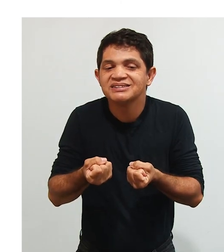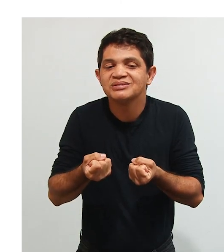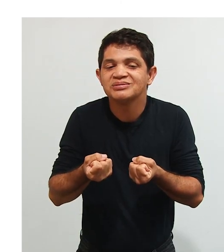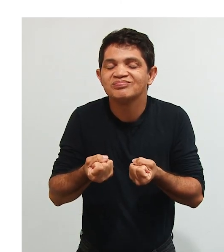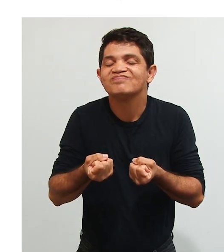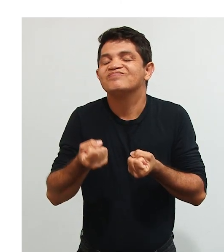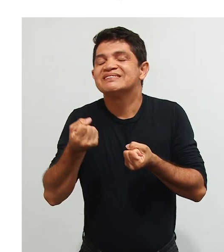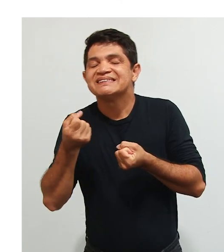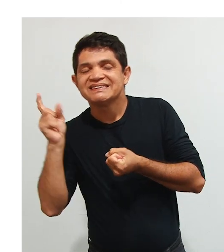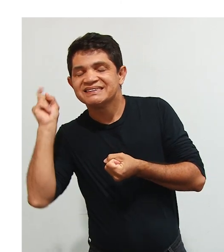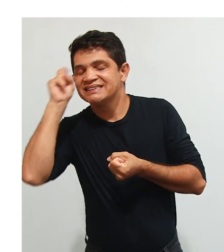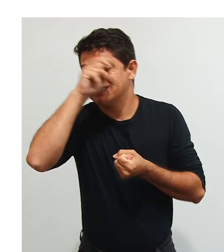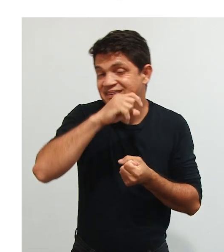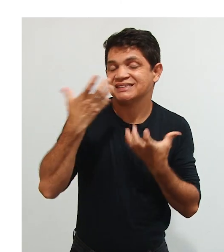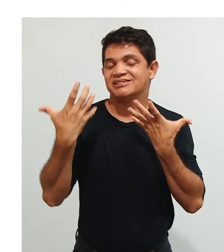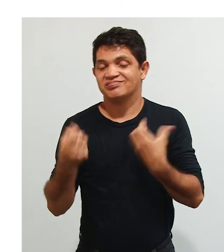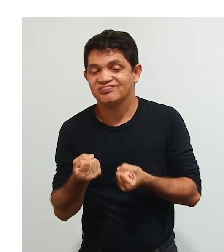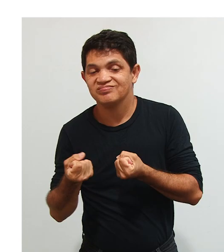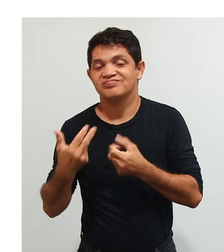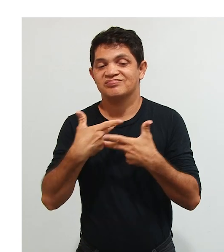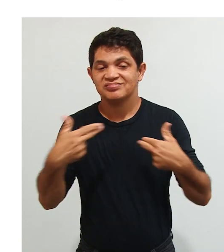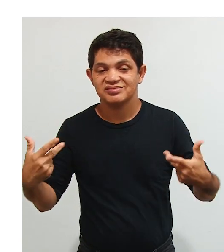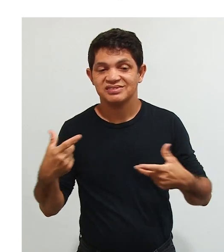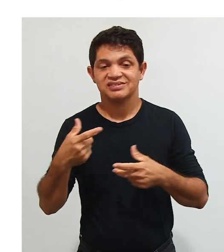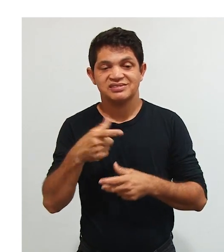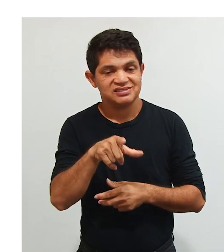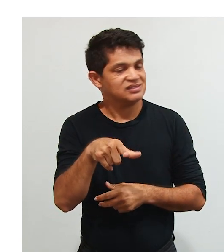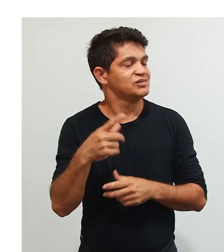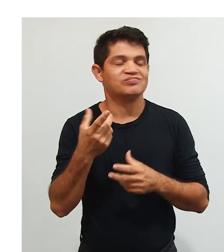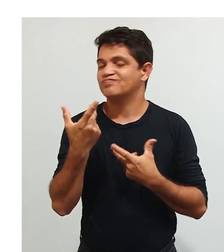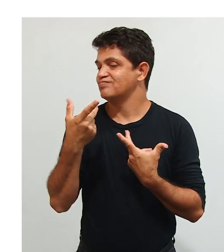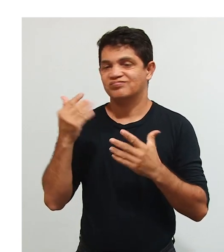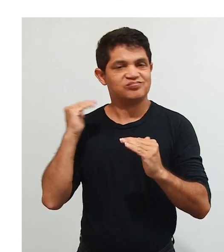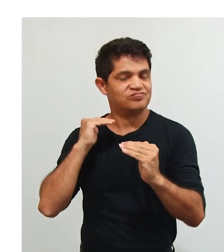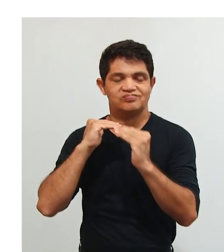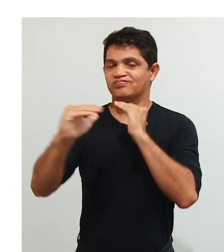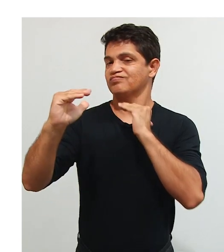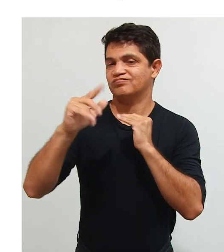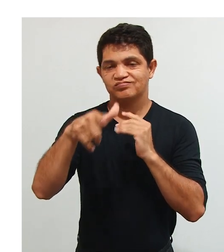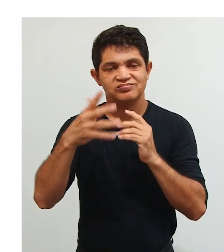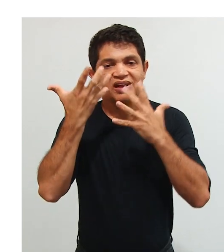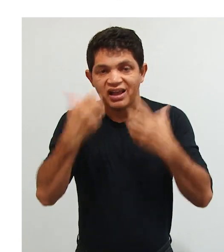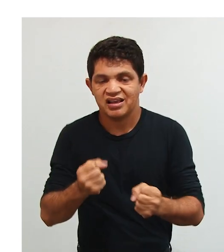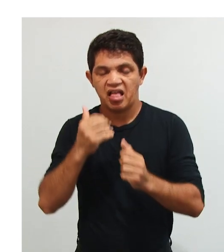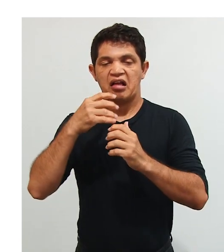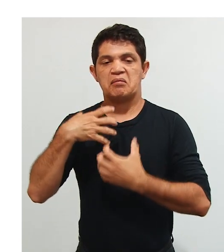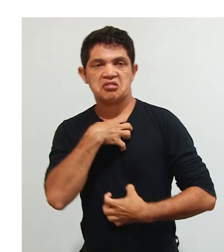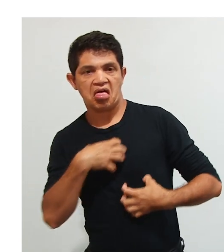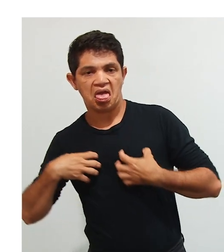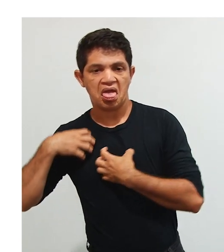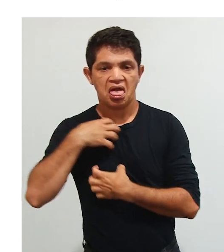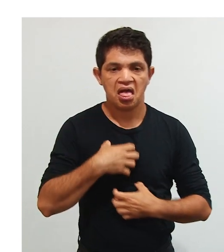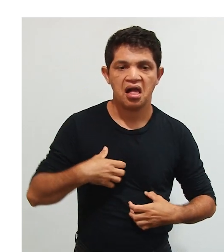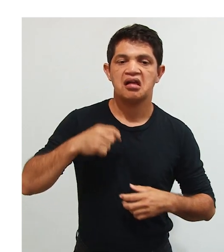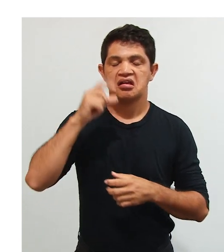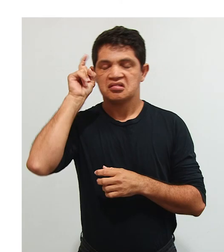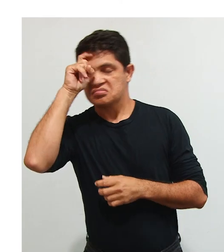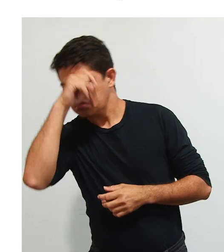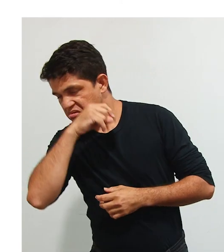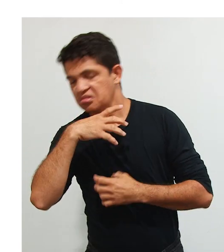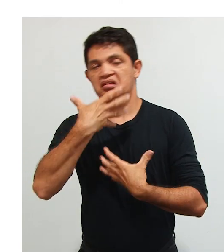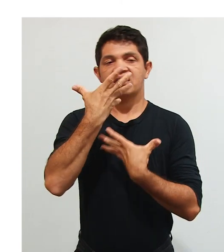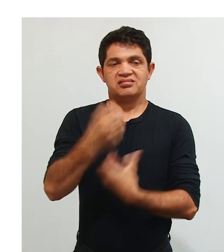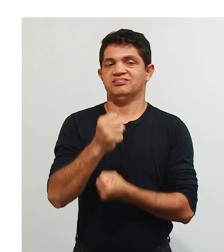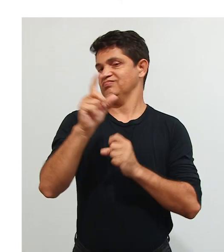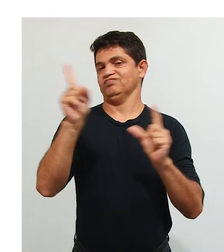aceitar a situação. E aceitar, gente, não é concordar. Eu quero trazer esse aceitar para uma ideia